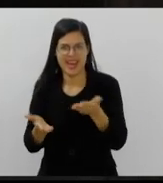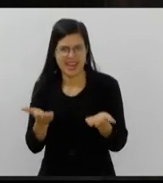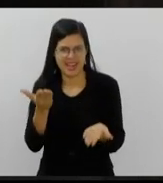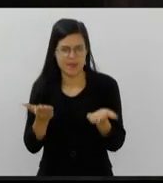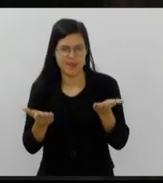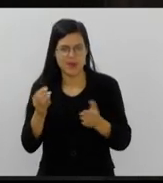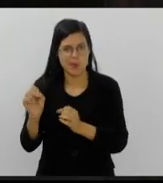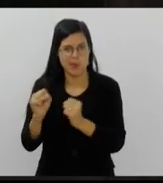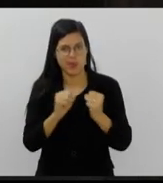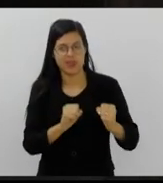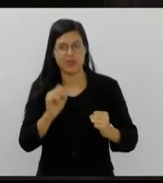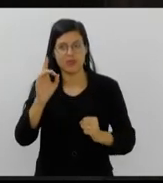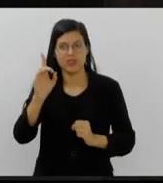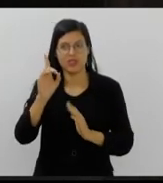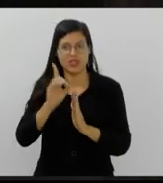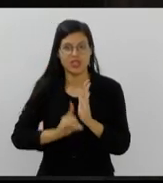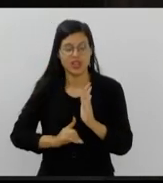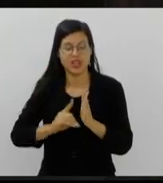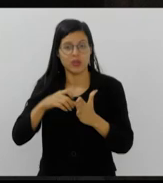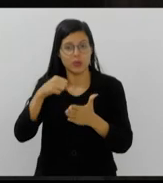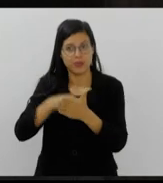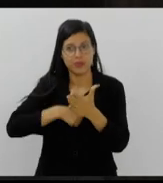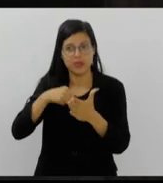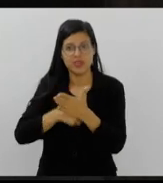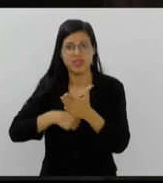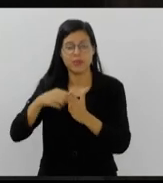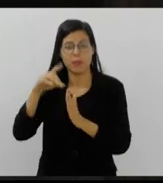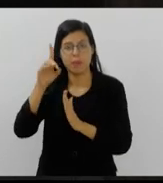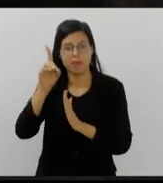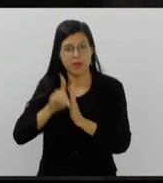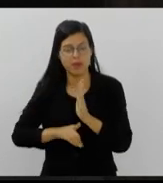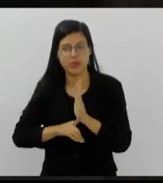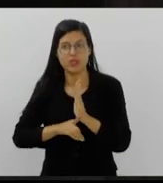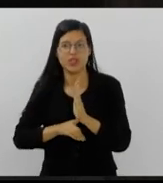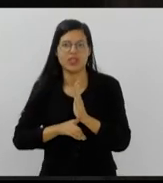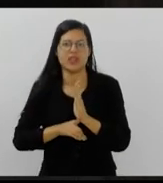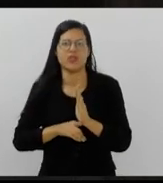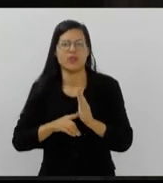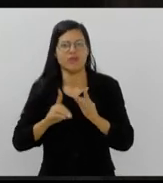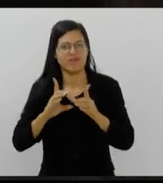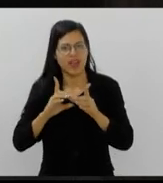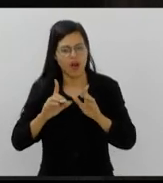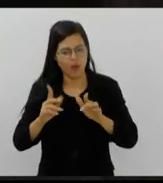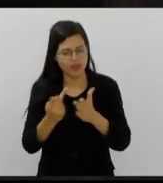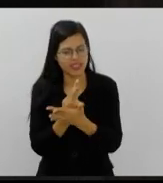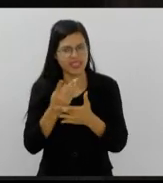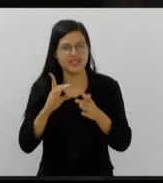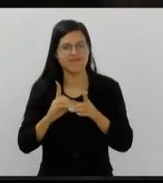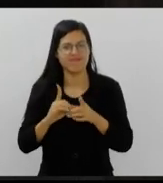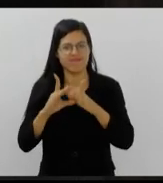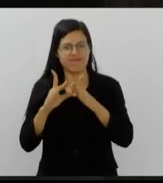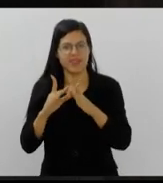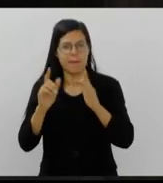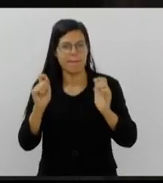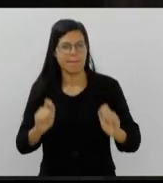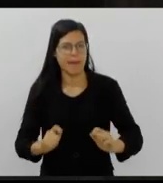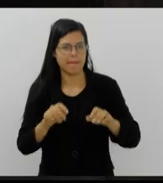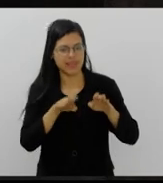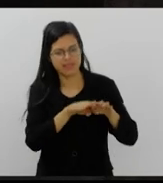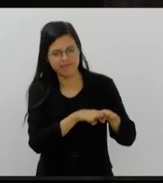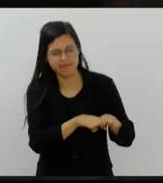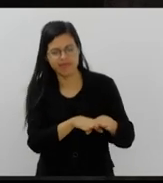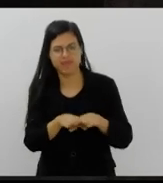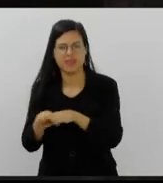poder, lutando pelo direito, fortalece a democracia e nos permite a paridade, nos permite o